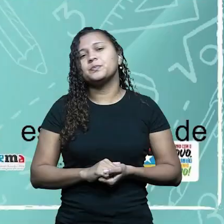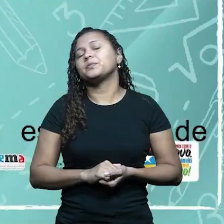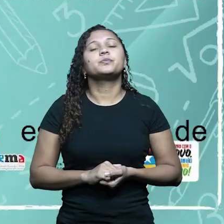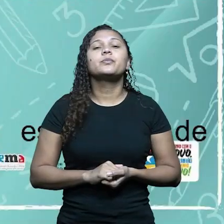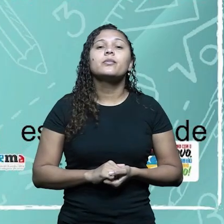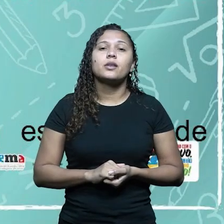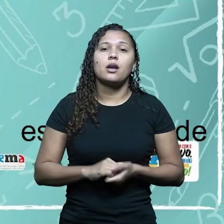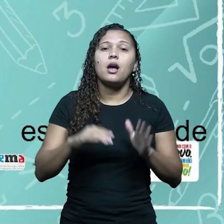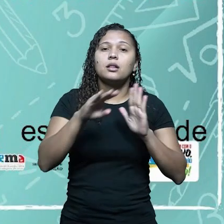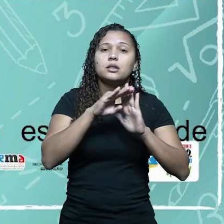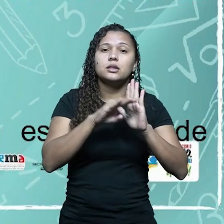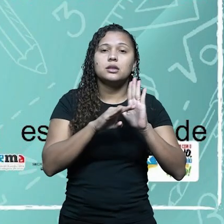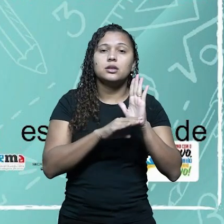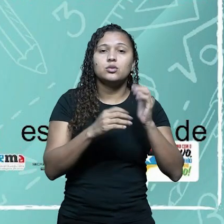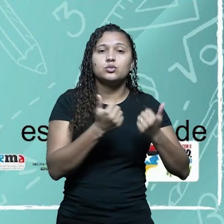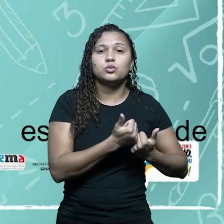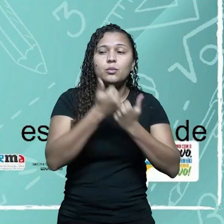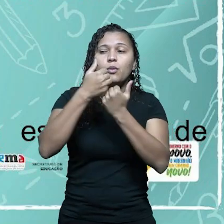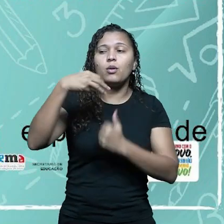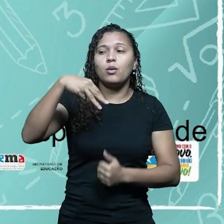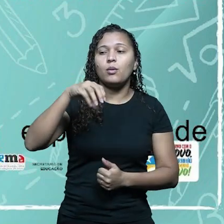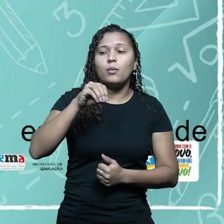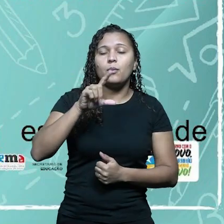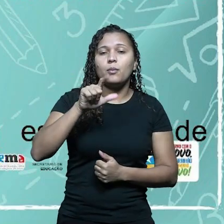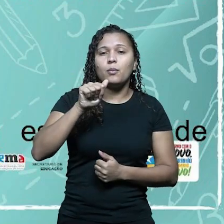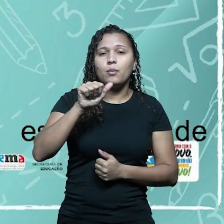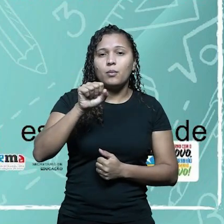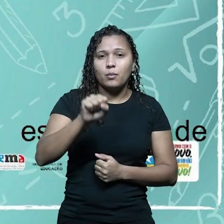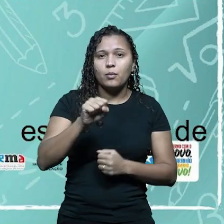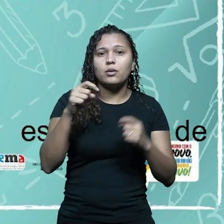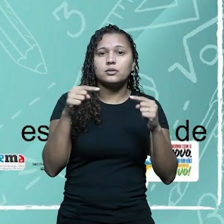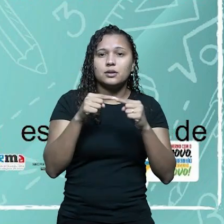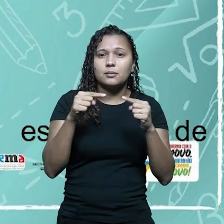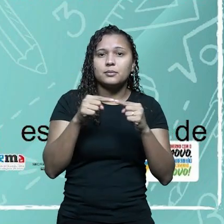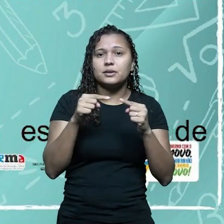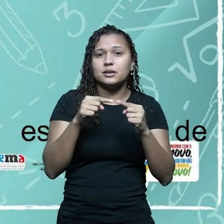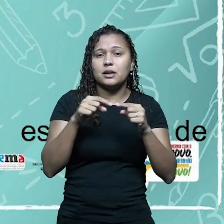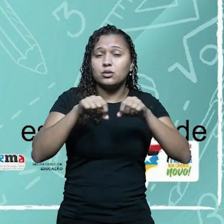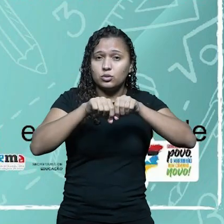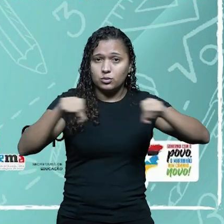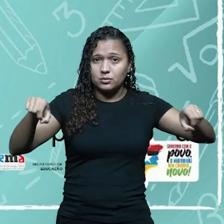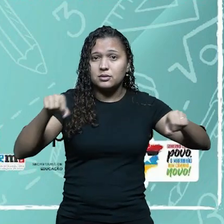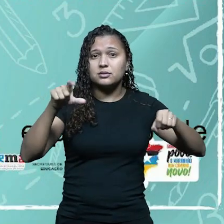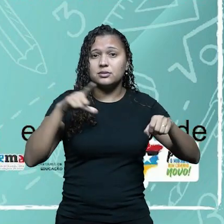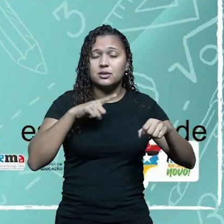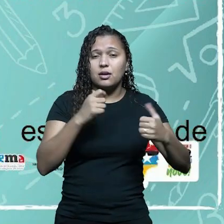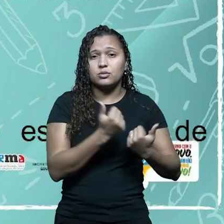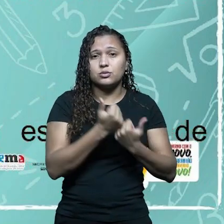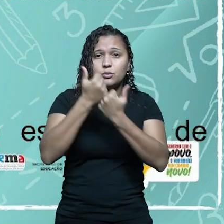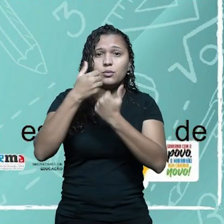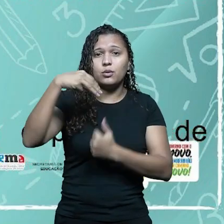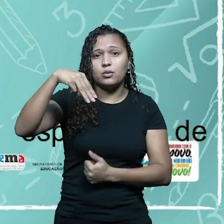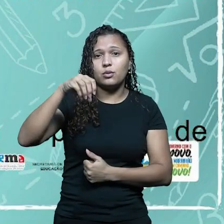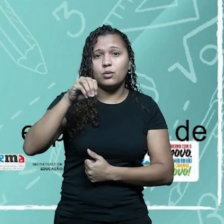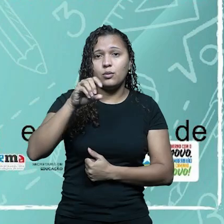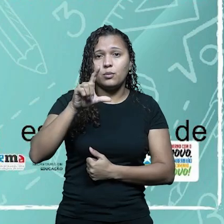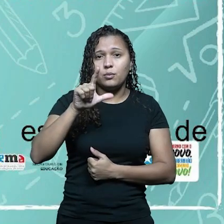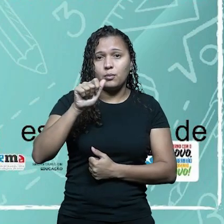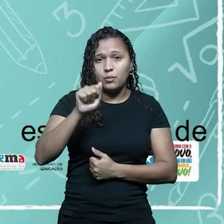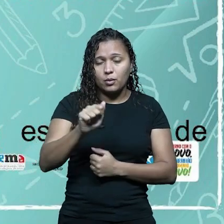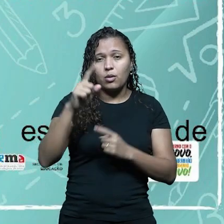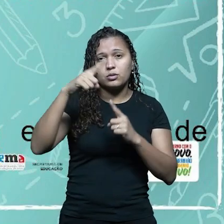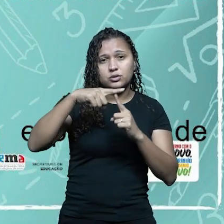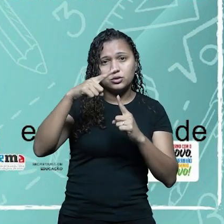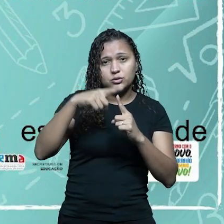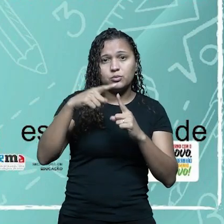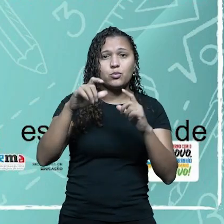tubulação. Lista de suporte de molas, feita para a planta de tubulação, indicando os suportes de